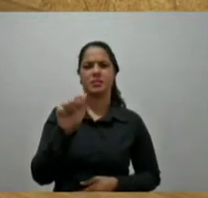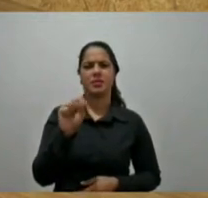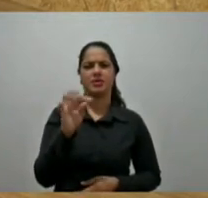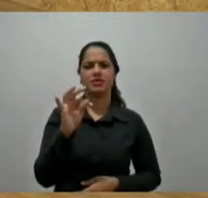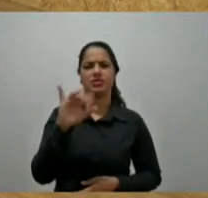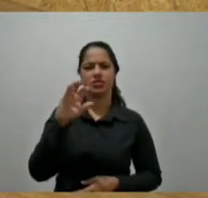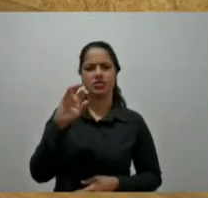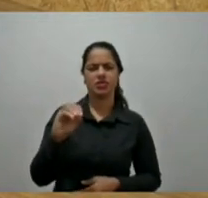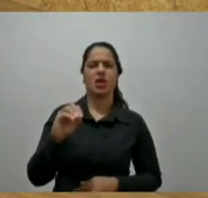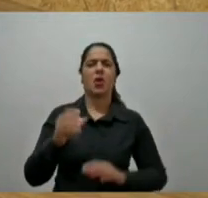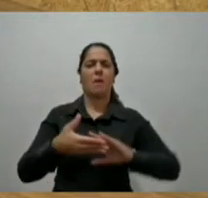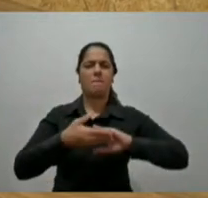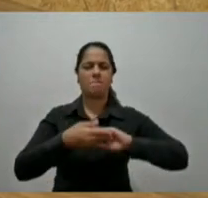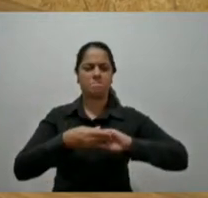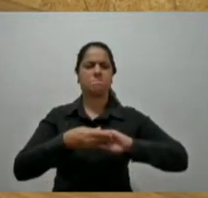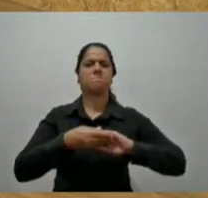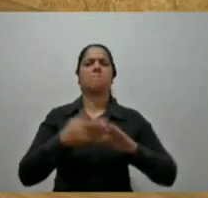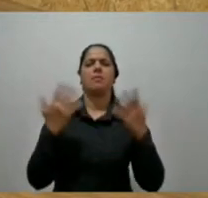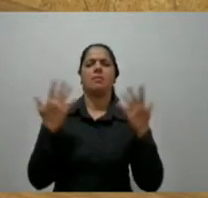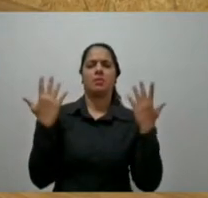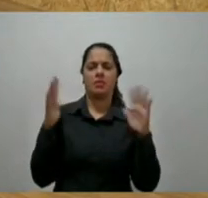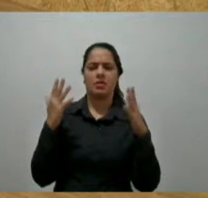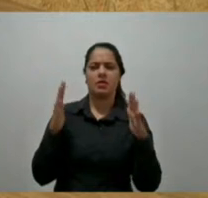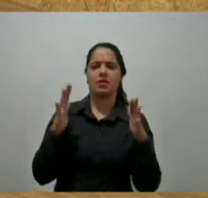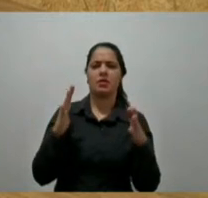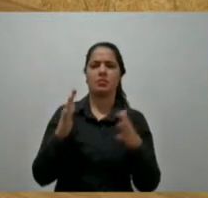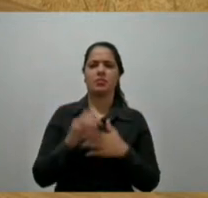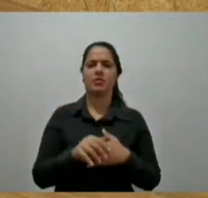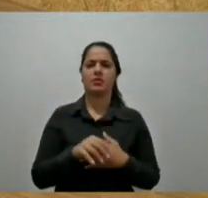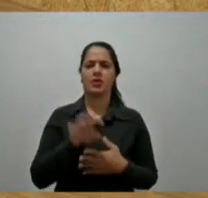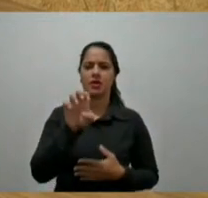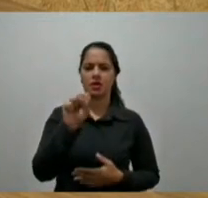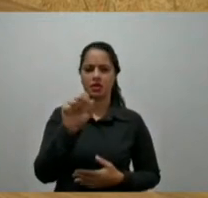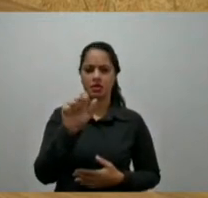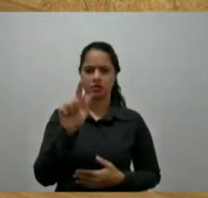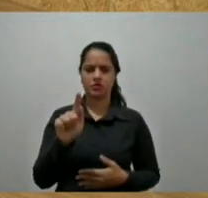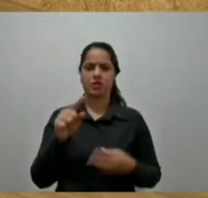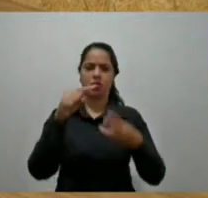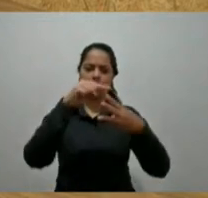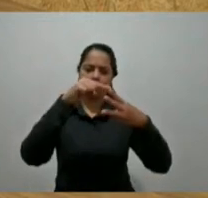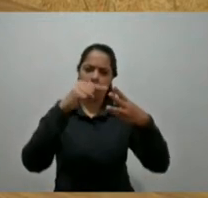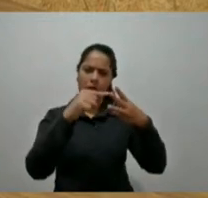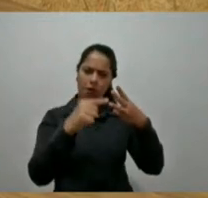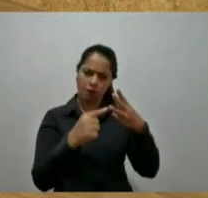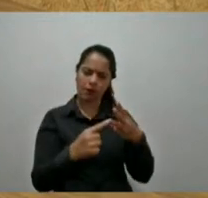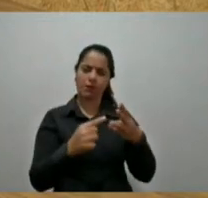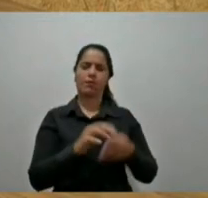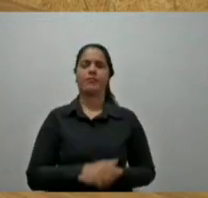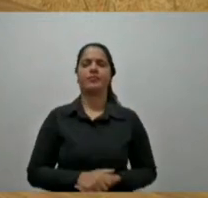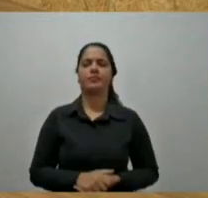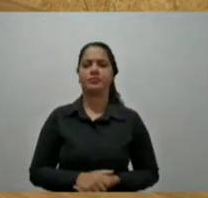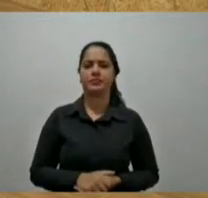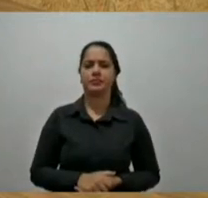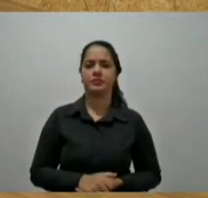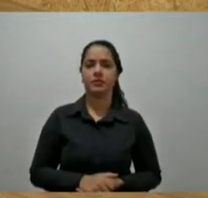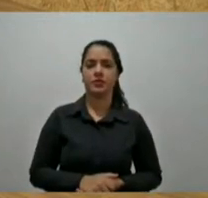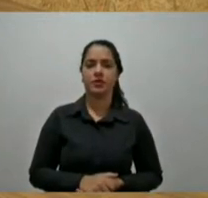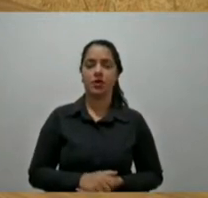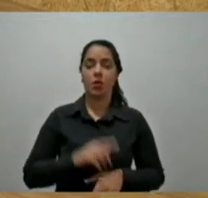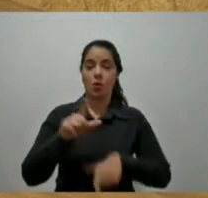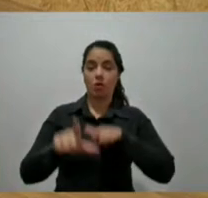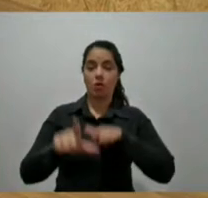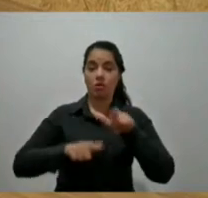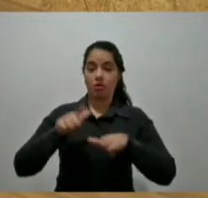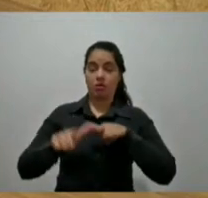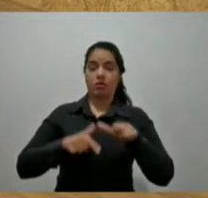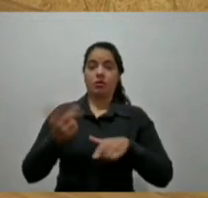integridade e propósito. Sebastião, o que eu queria te perguntar agora é o seguinte. A gente sabe que o mercado financeiro ele é uma roda que gira ali com os investidores